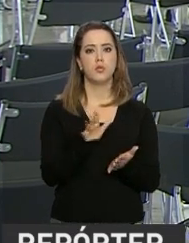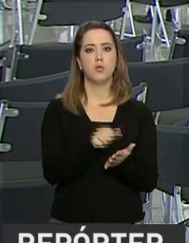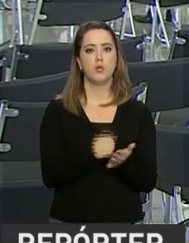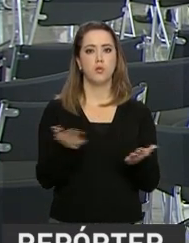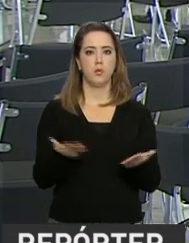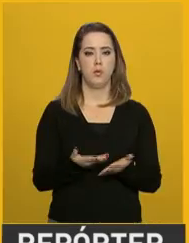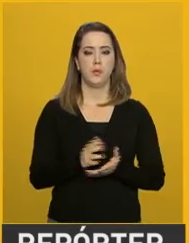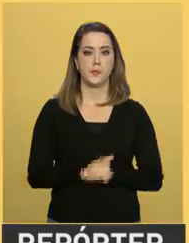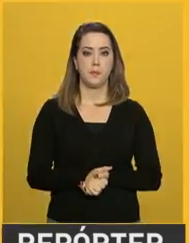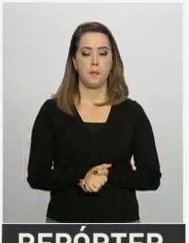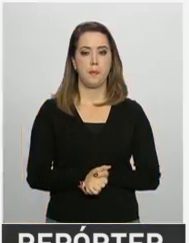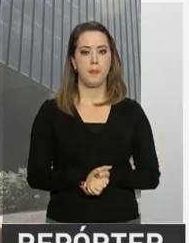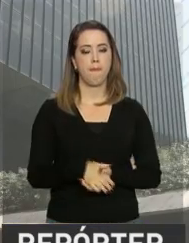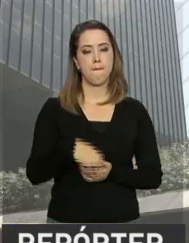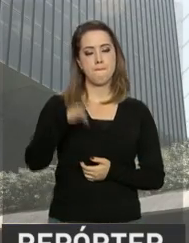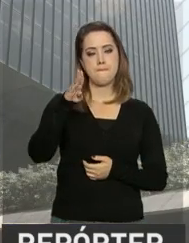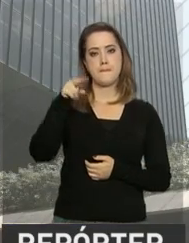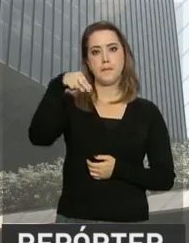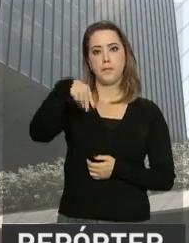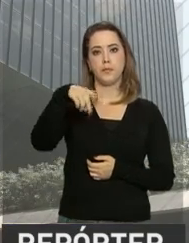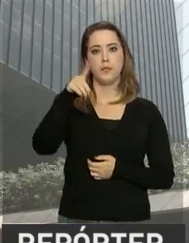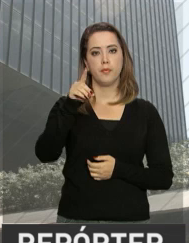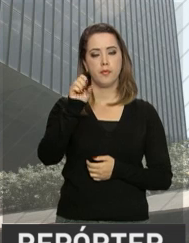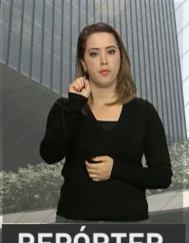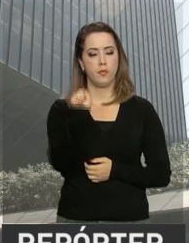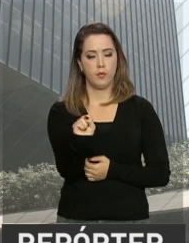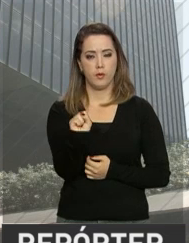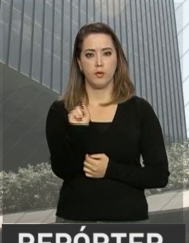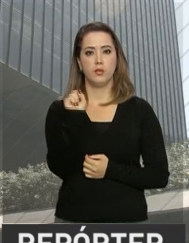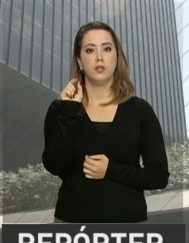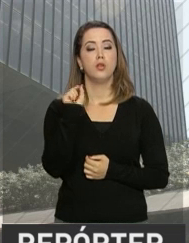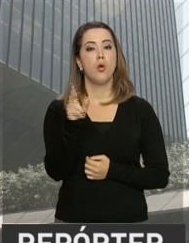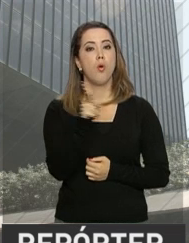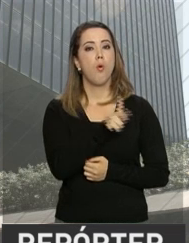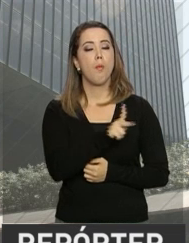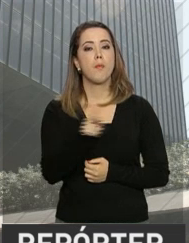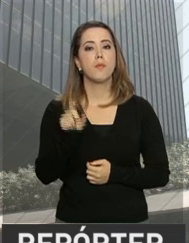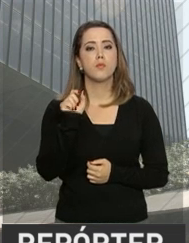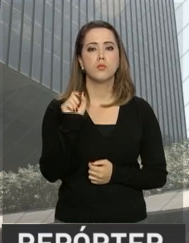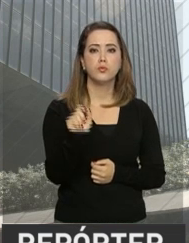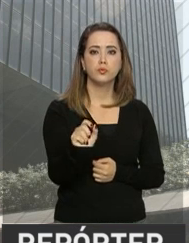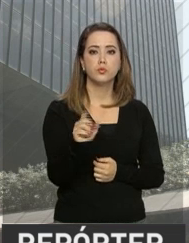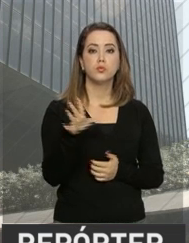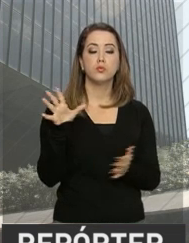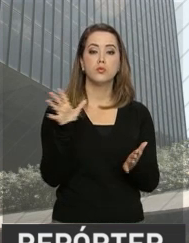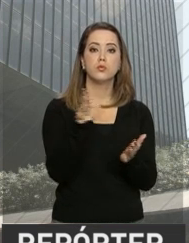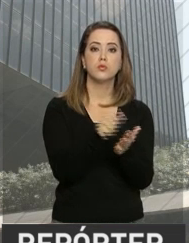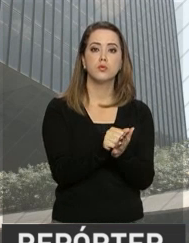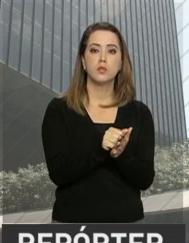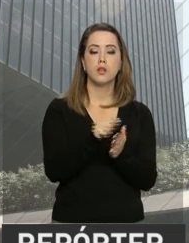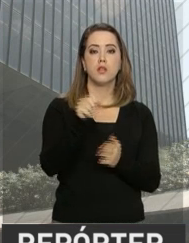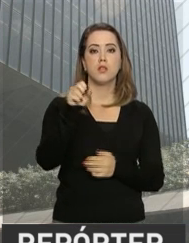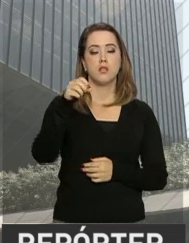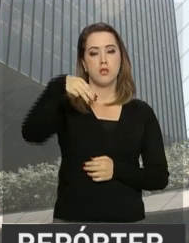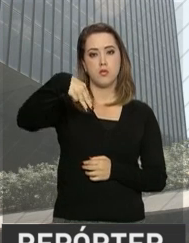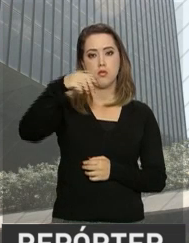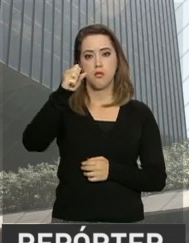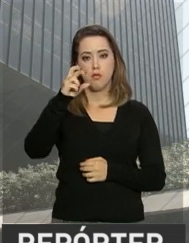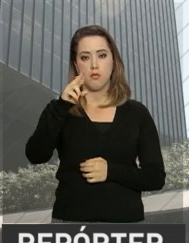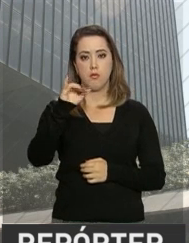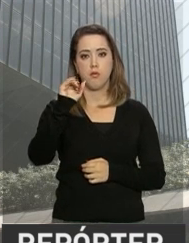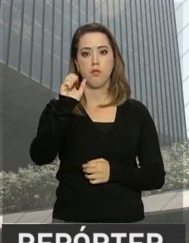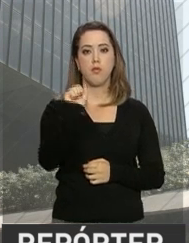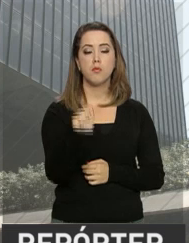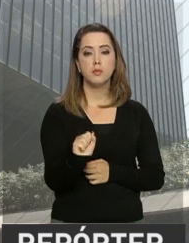Planalto BNDS para o cargo de presidente do BNDES assume a economista Maria Silvia